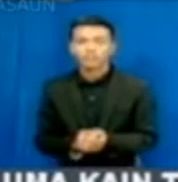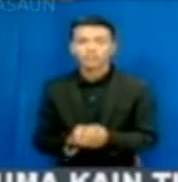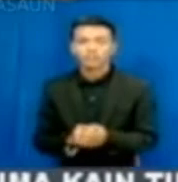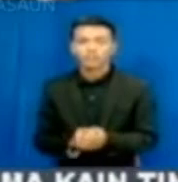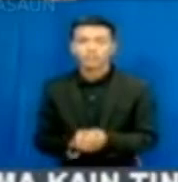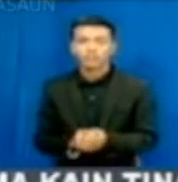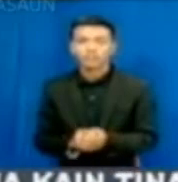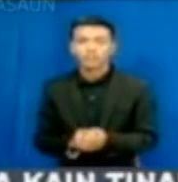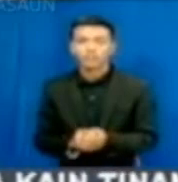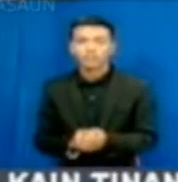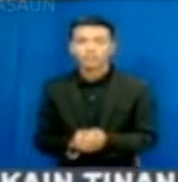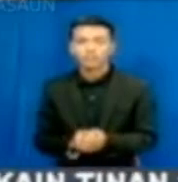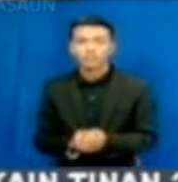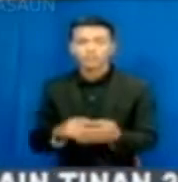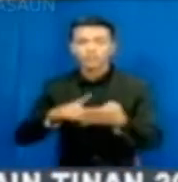Programme